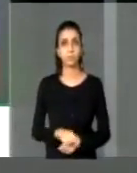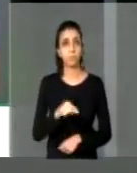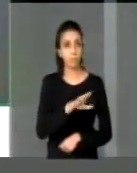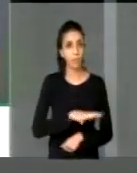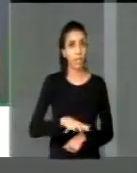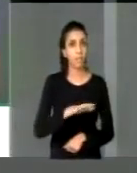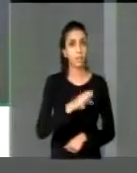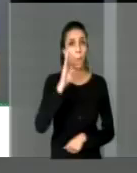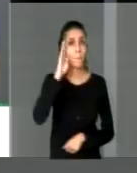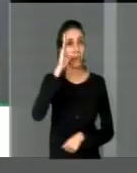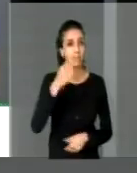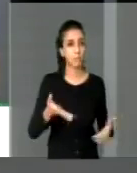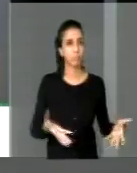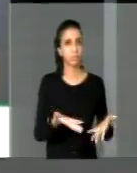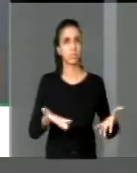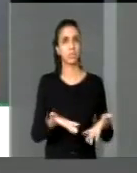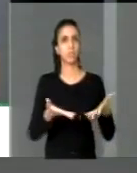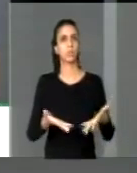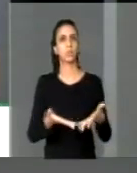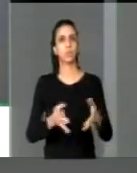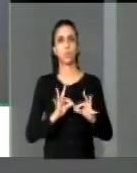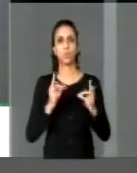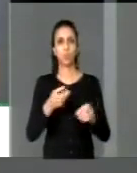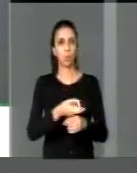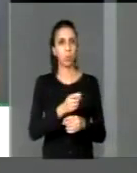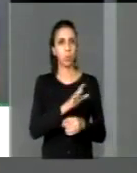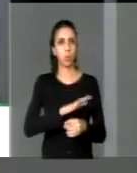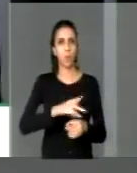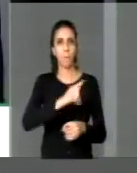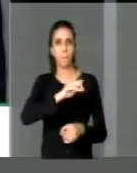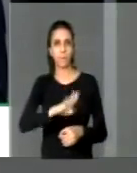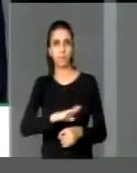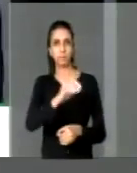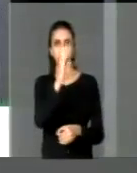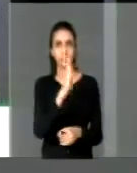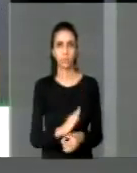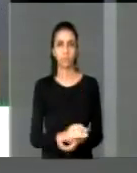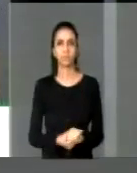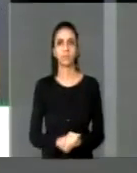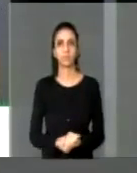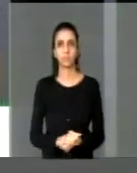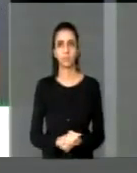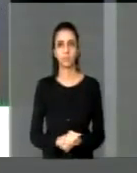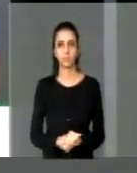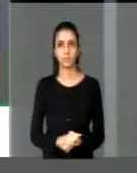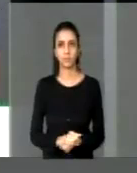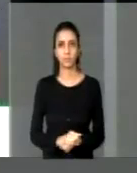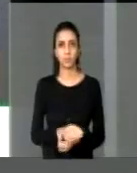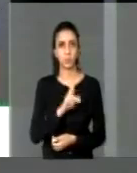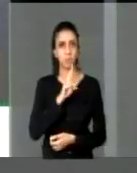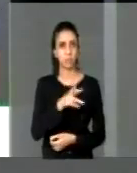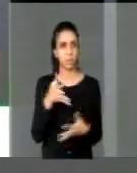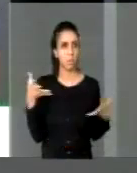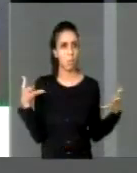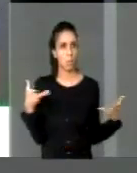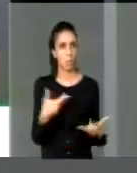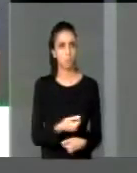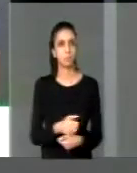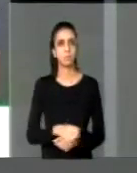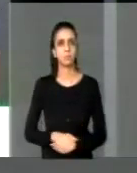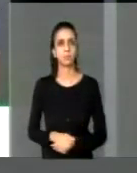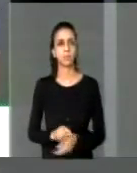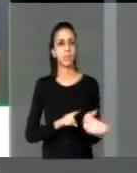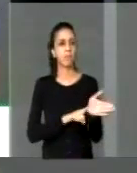economia. O efeito multiplicador dos investimentos em produção do óleo é expressivo. De acordo com os